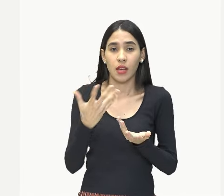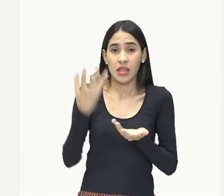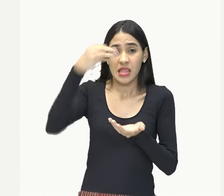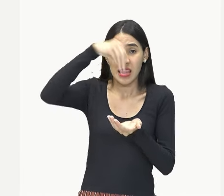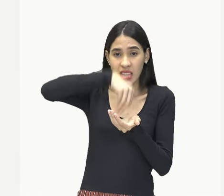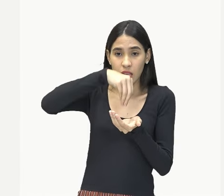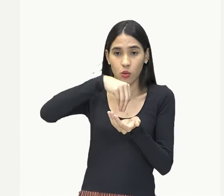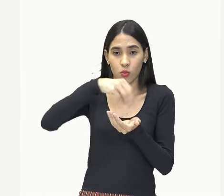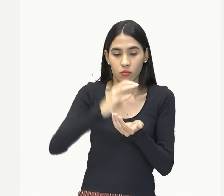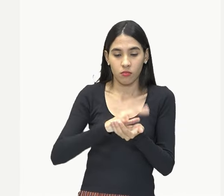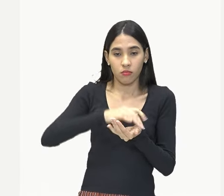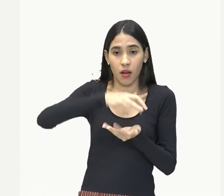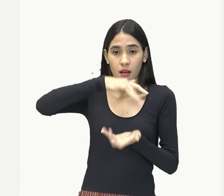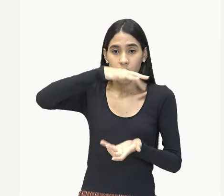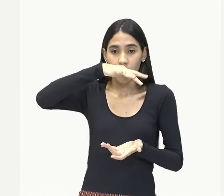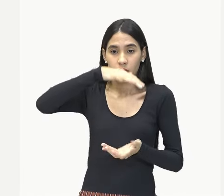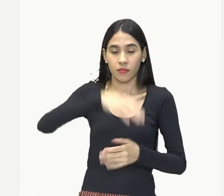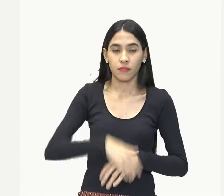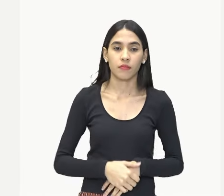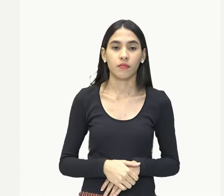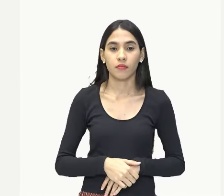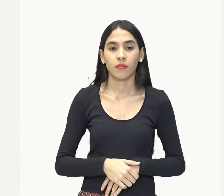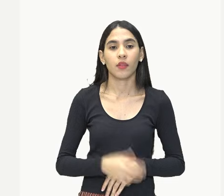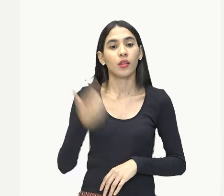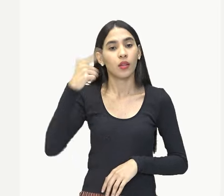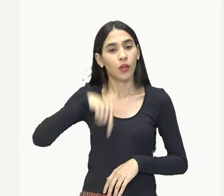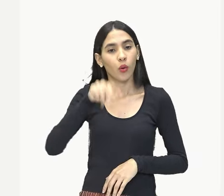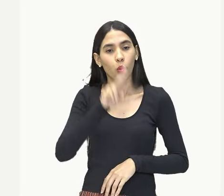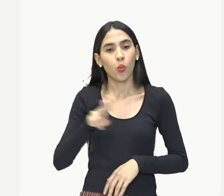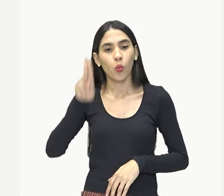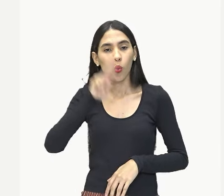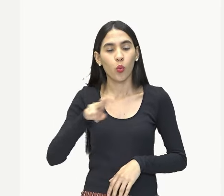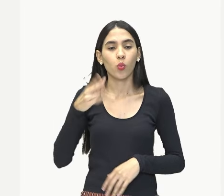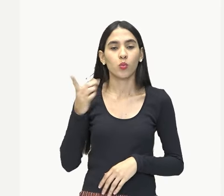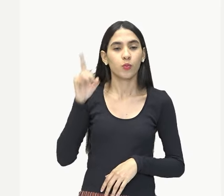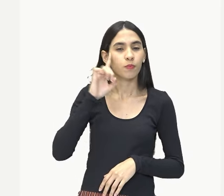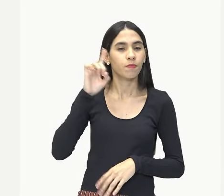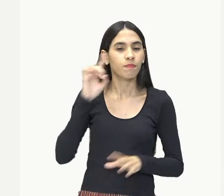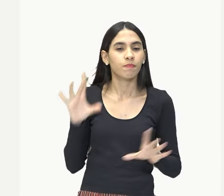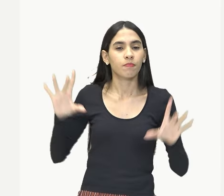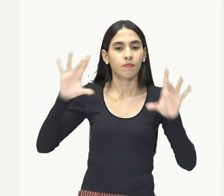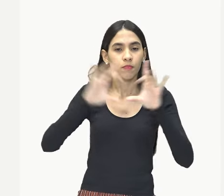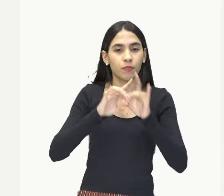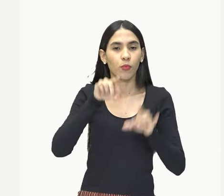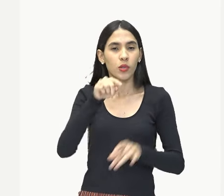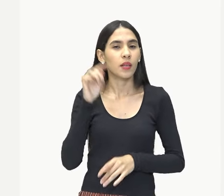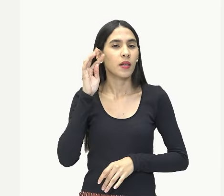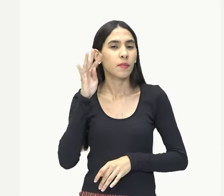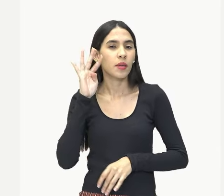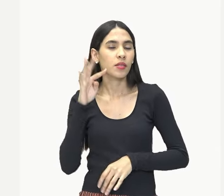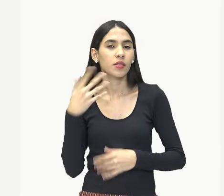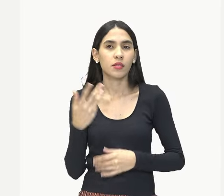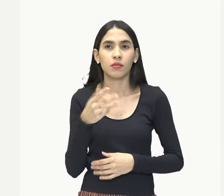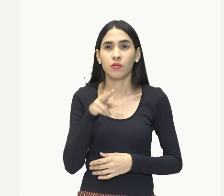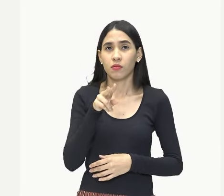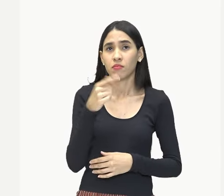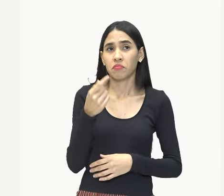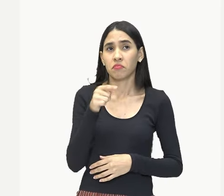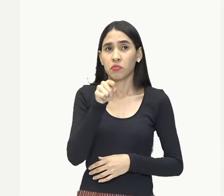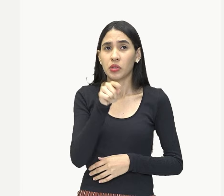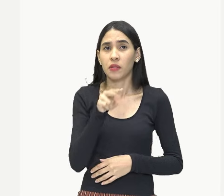dentro dele. E fazendo de novo uma aplicação no nosso cotidiano, imagine ali que você vai